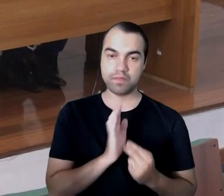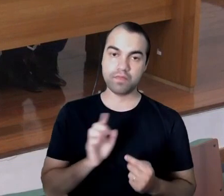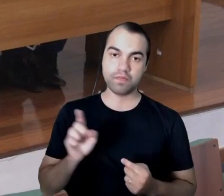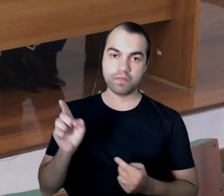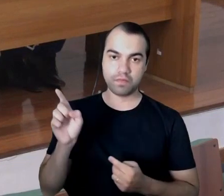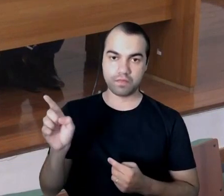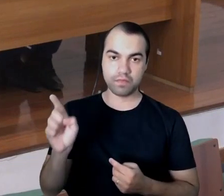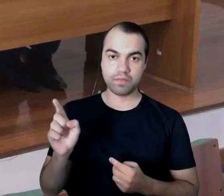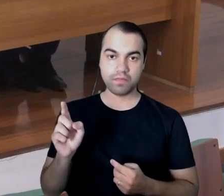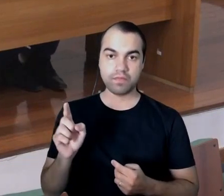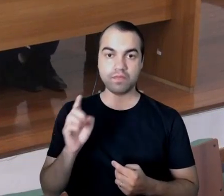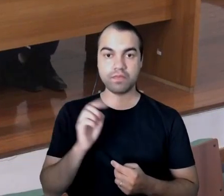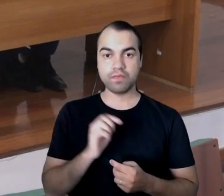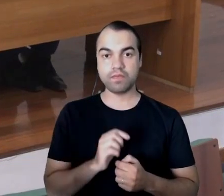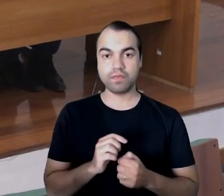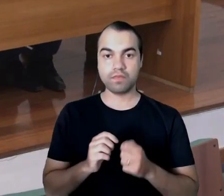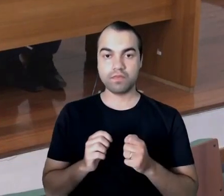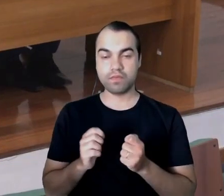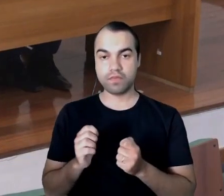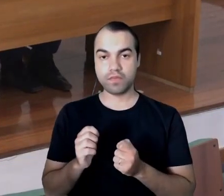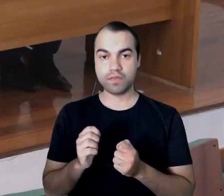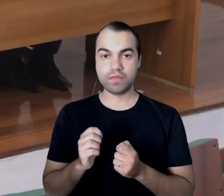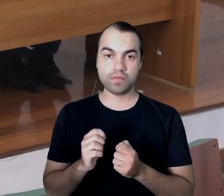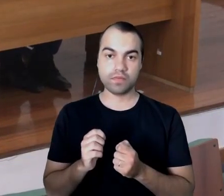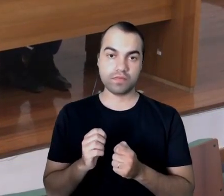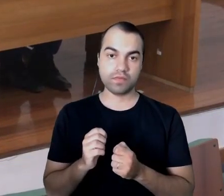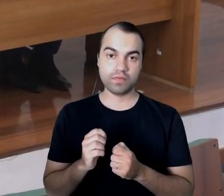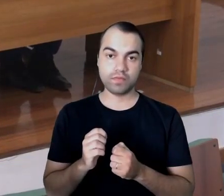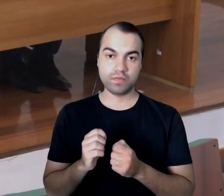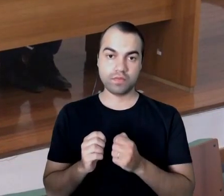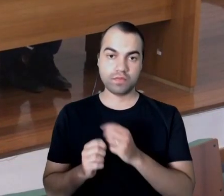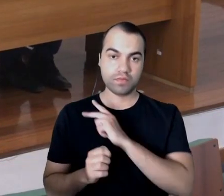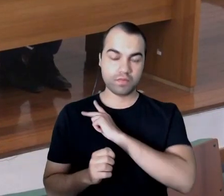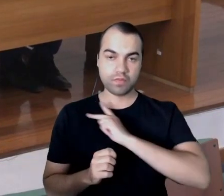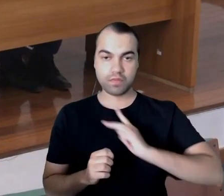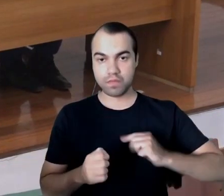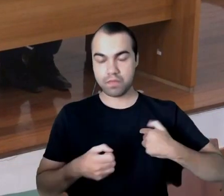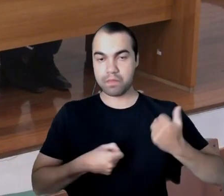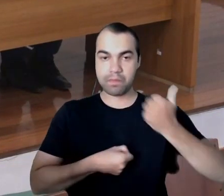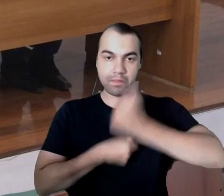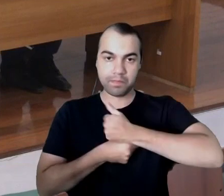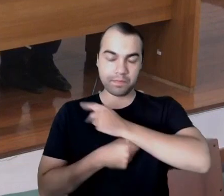do deputado Chico que é nosso Vice a sua presença